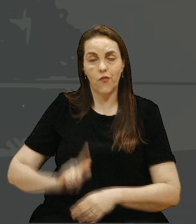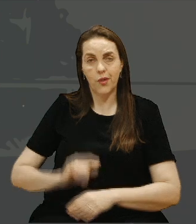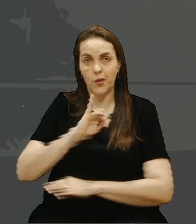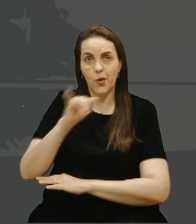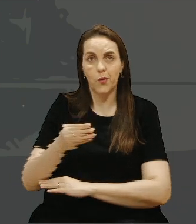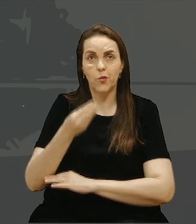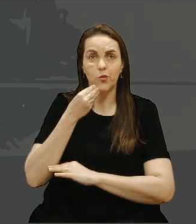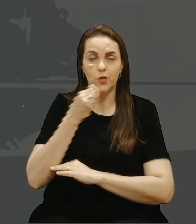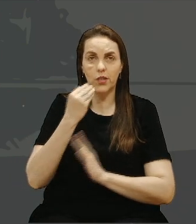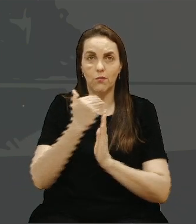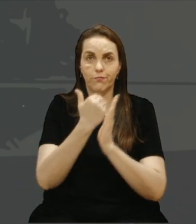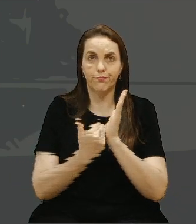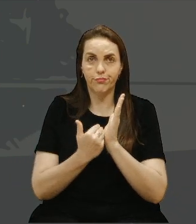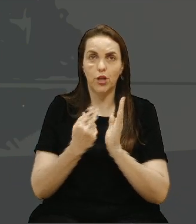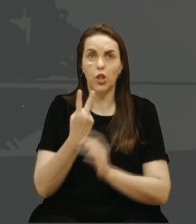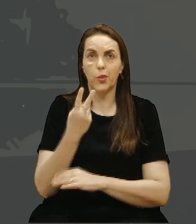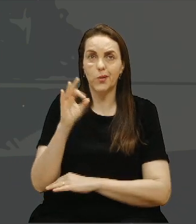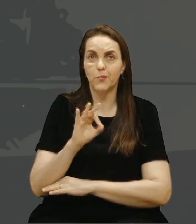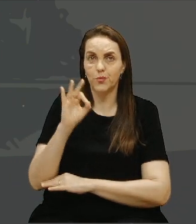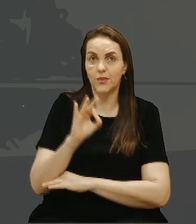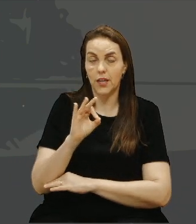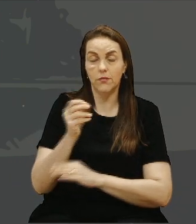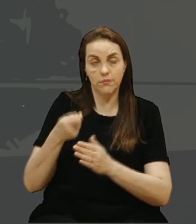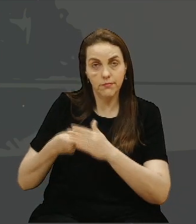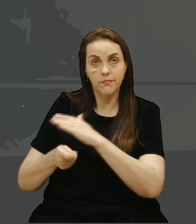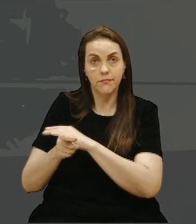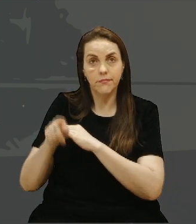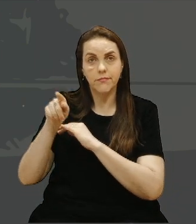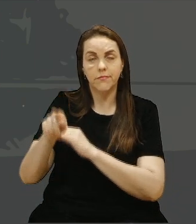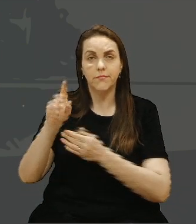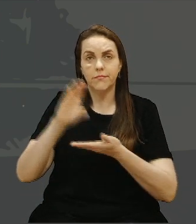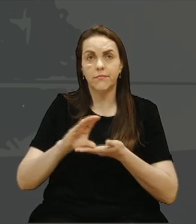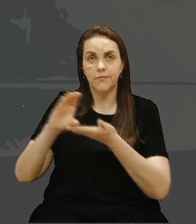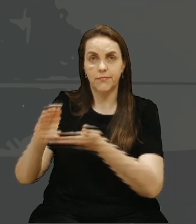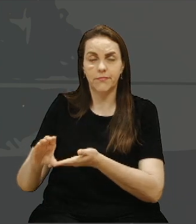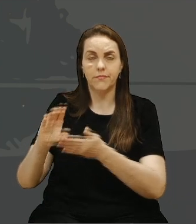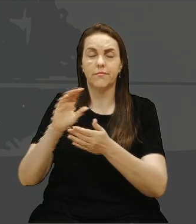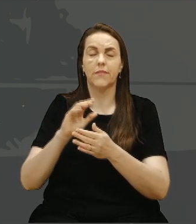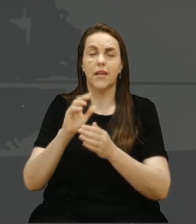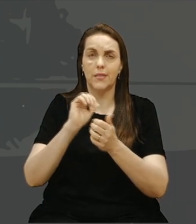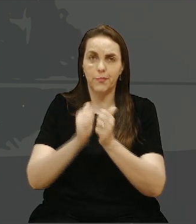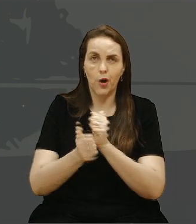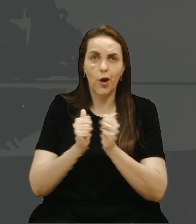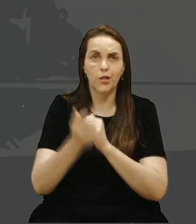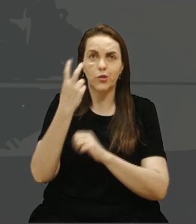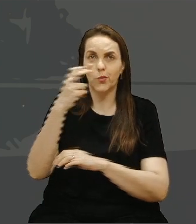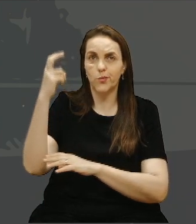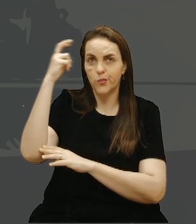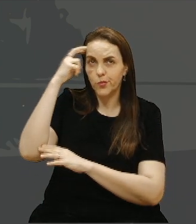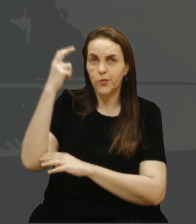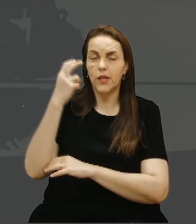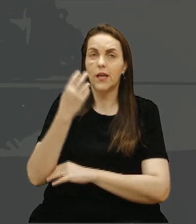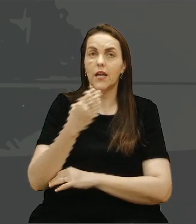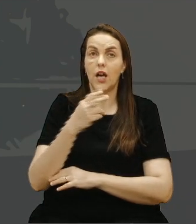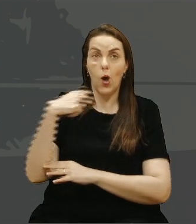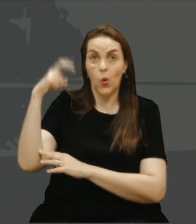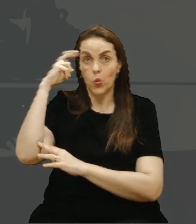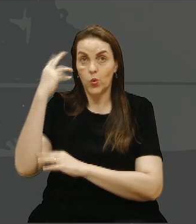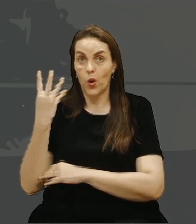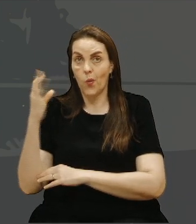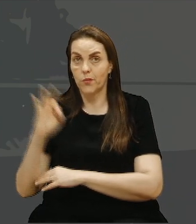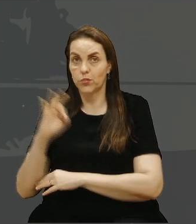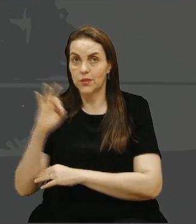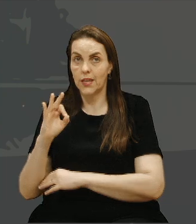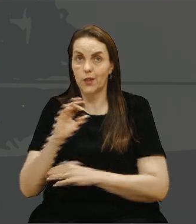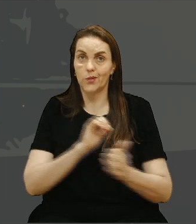uma dedução de 2% e aplicar em projetos de cunho cultural, de cunho esportivo, no caso da cultura é 4% e no caso do esporte são